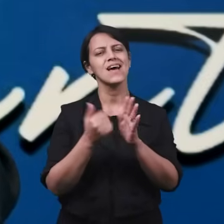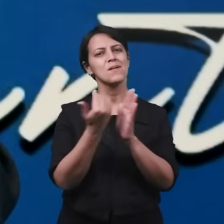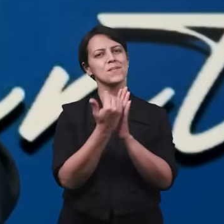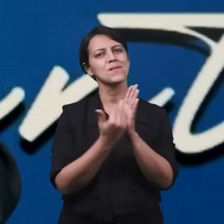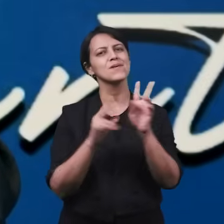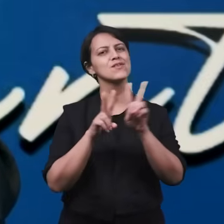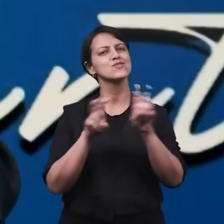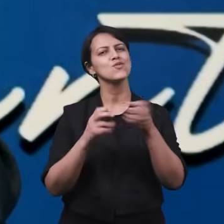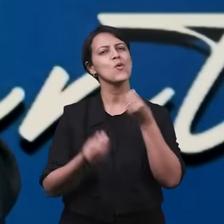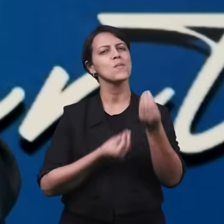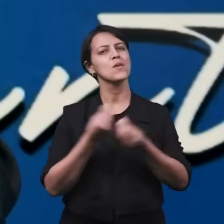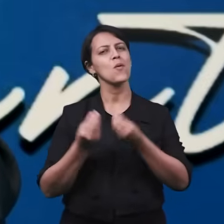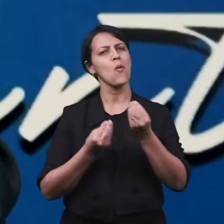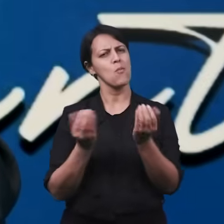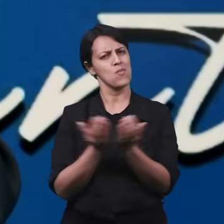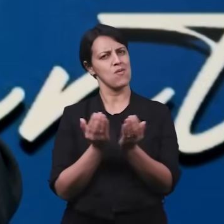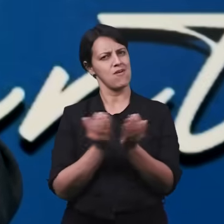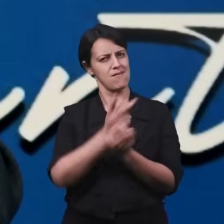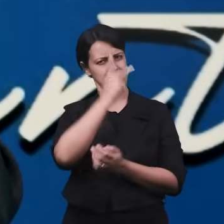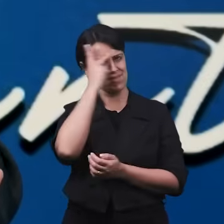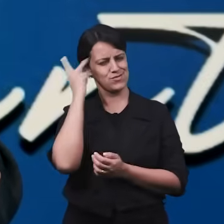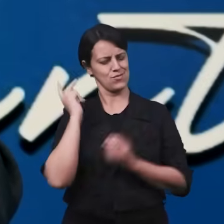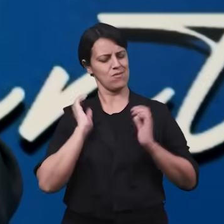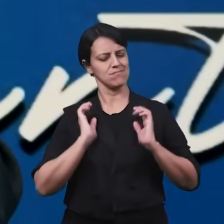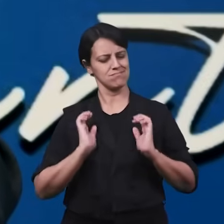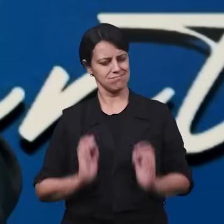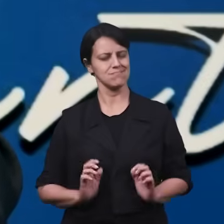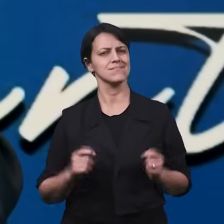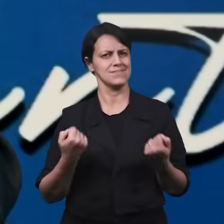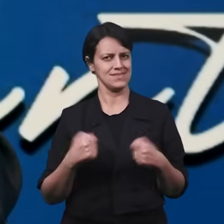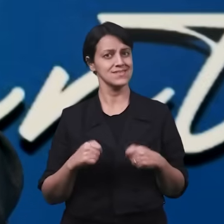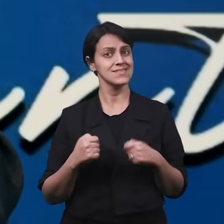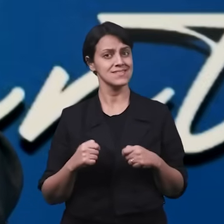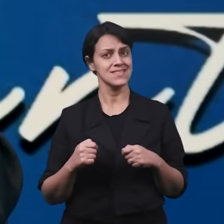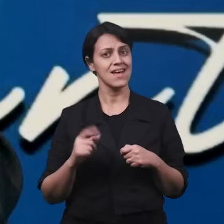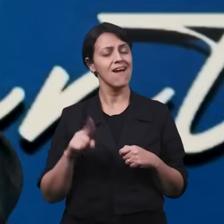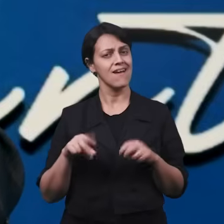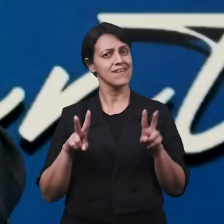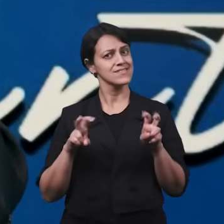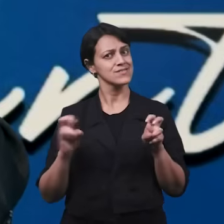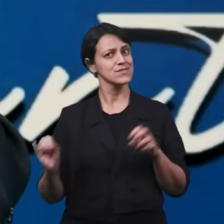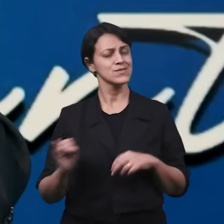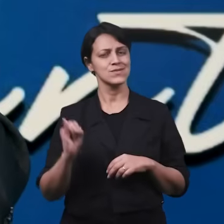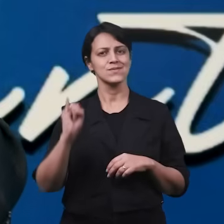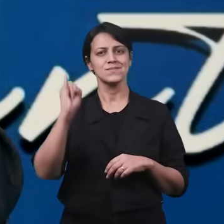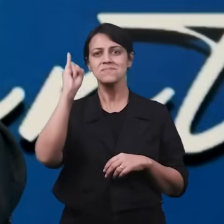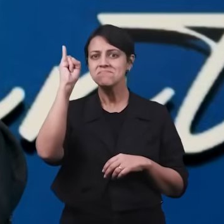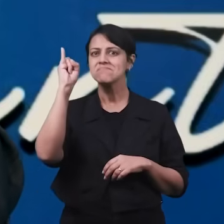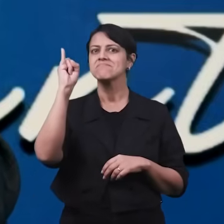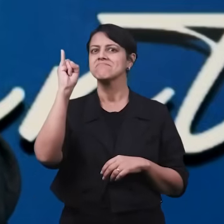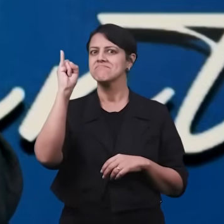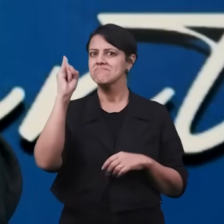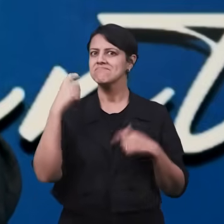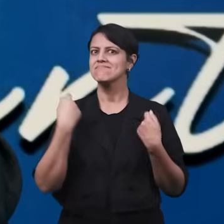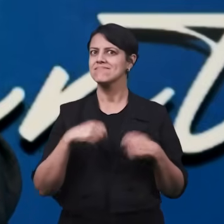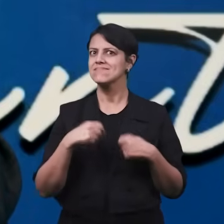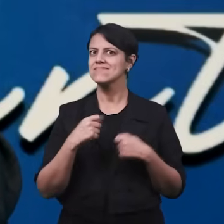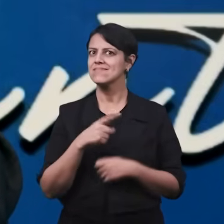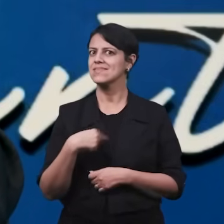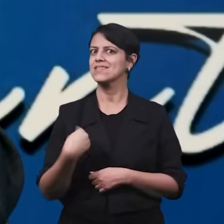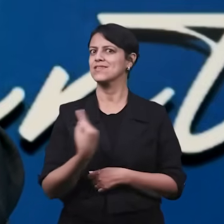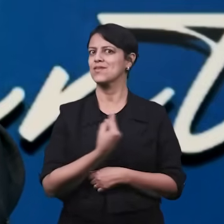a ética na vida do crente, que é um assunto, por sinal, muito importante, muito palpitante para